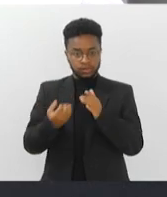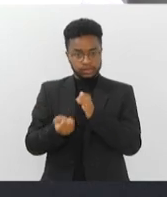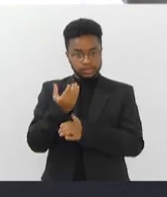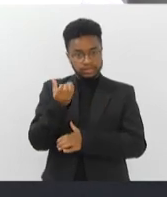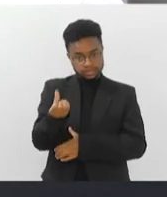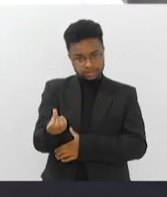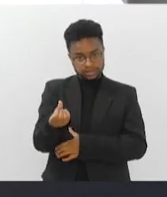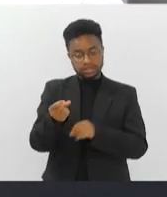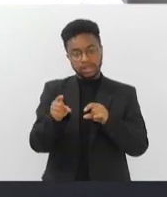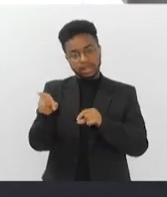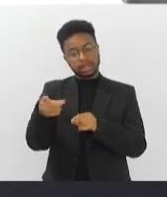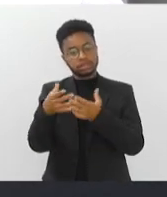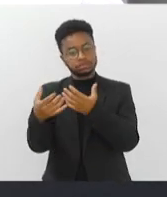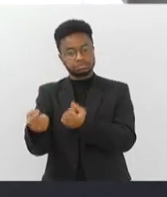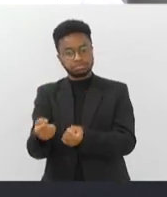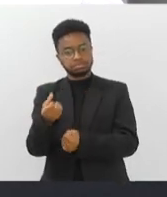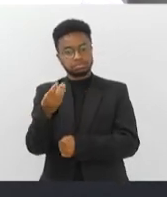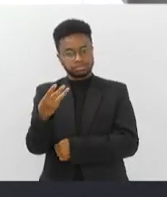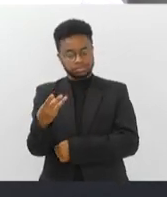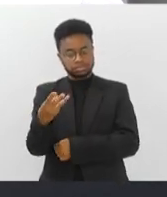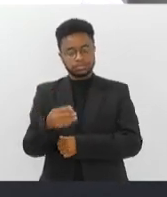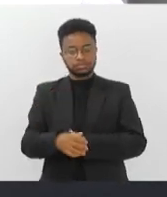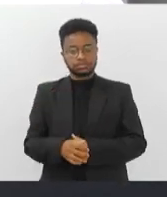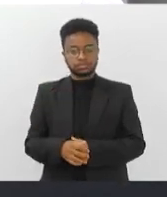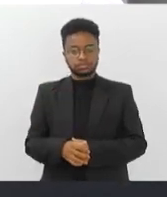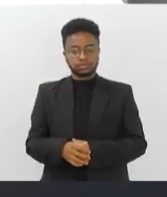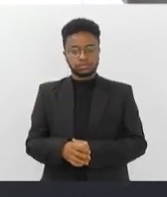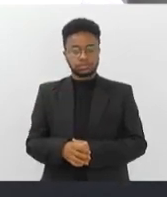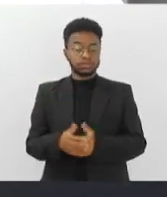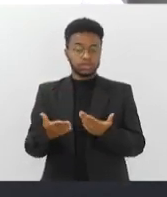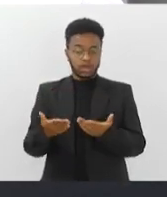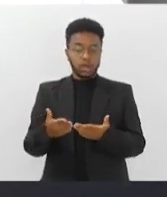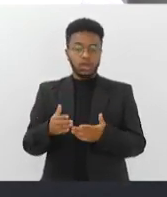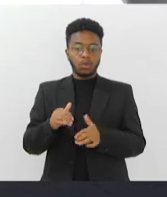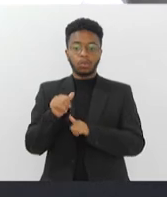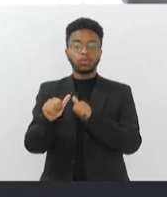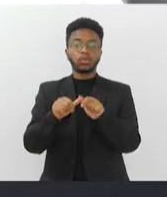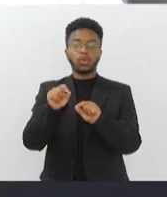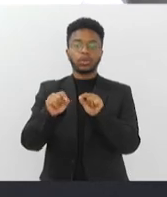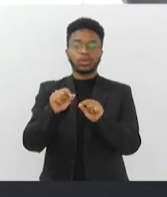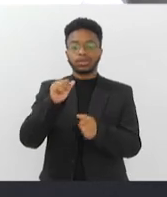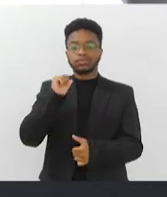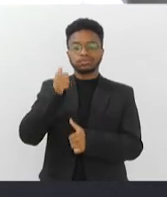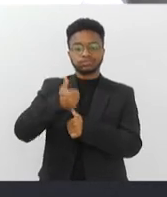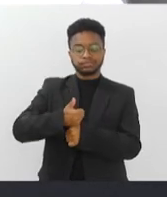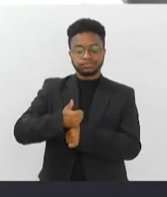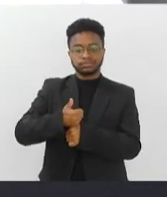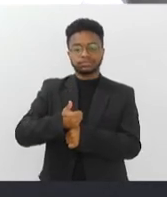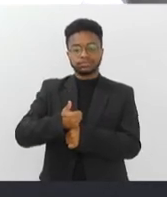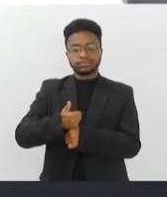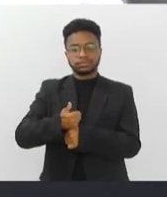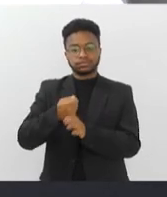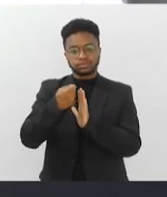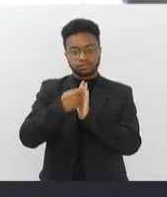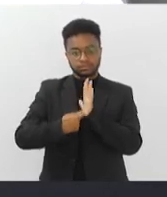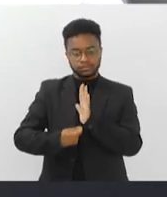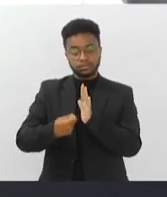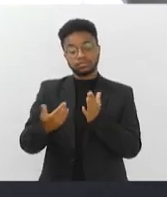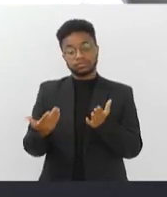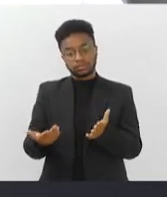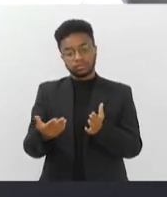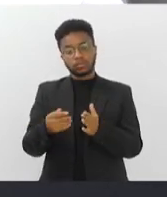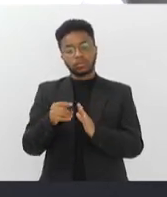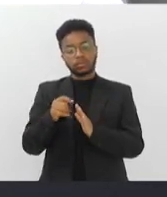3 foram acatadas, que virou um substitutivo. E esse substitutivo